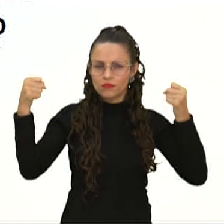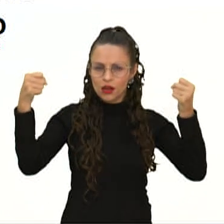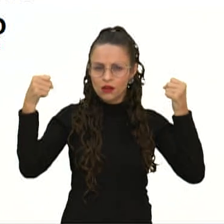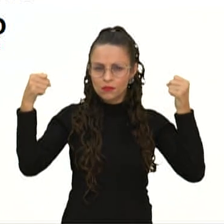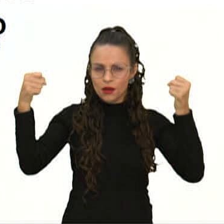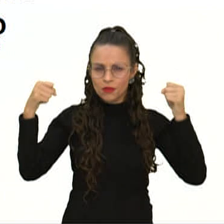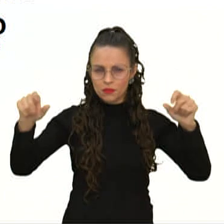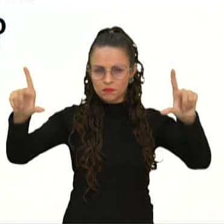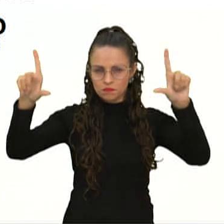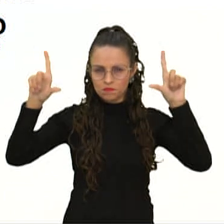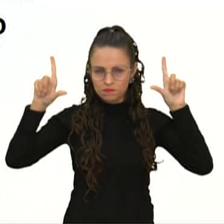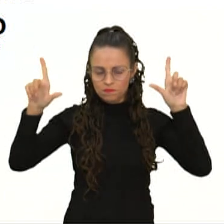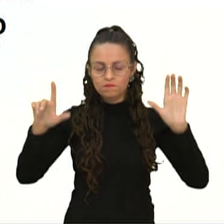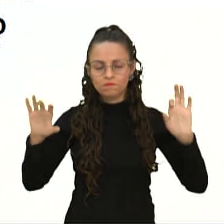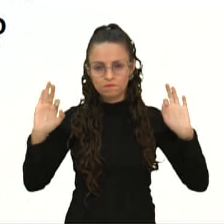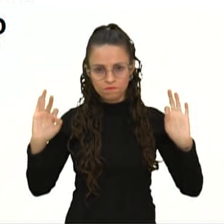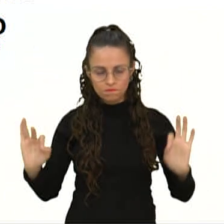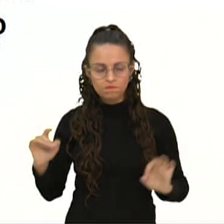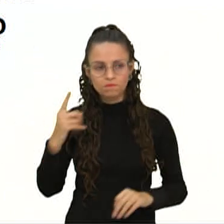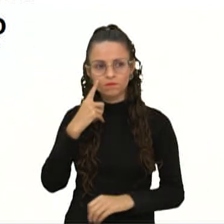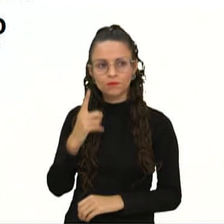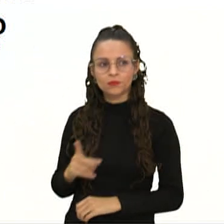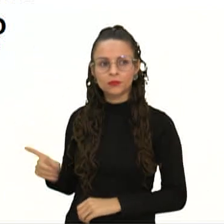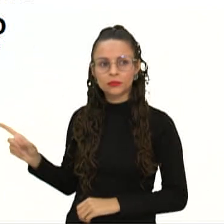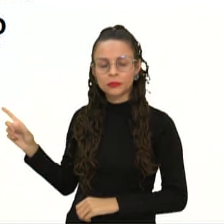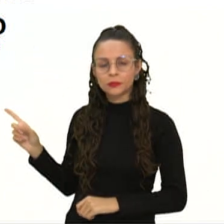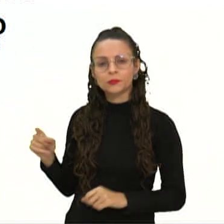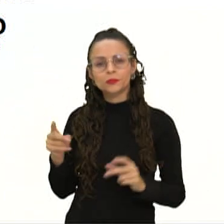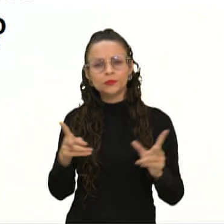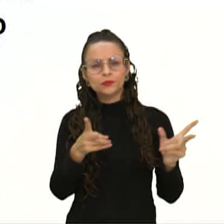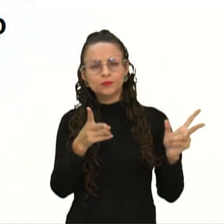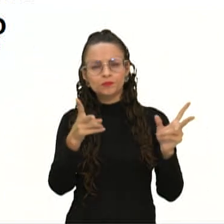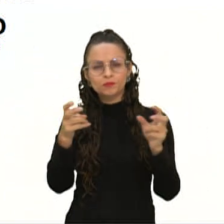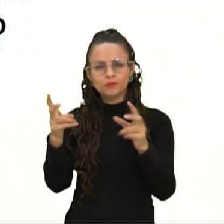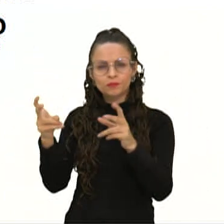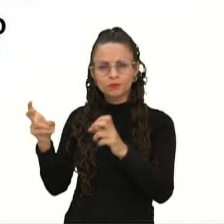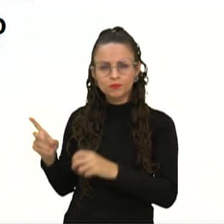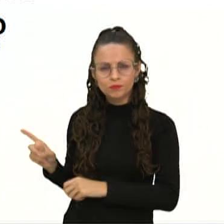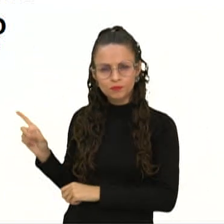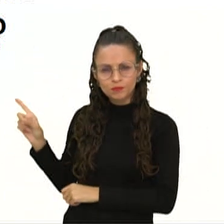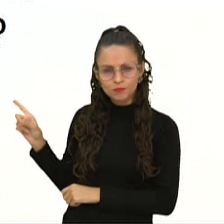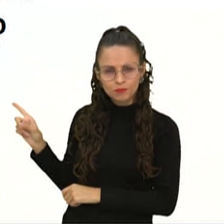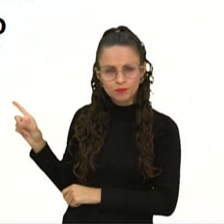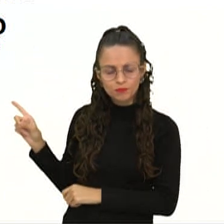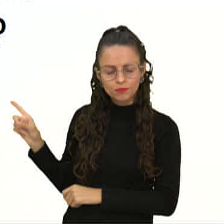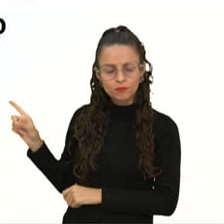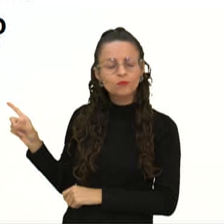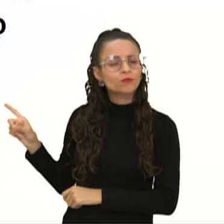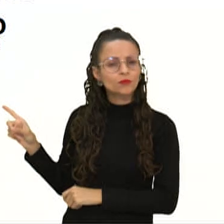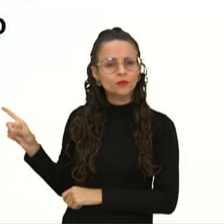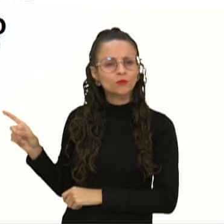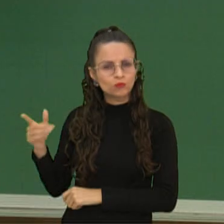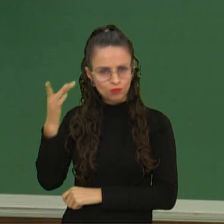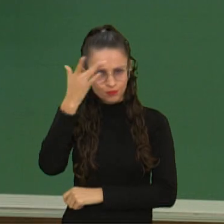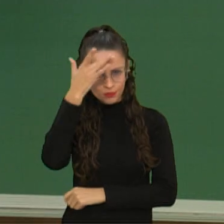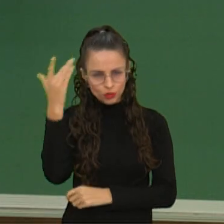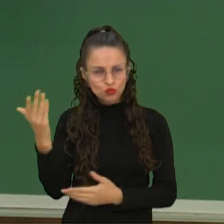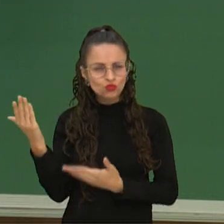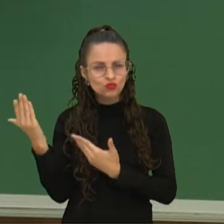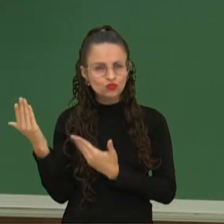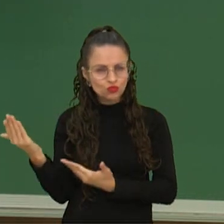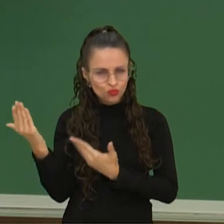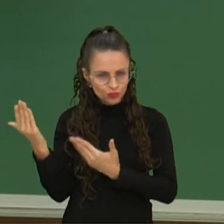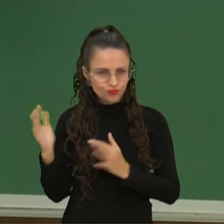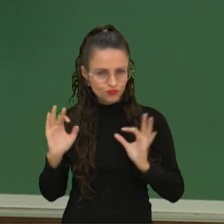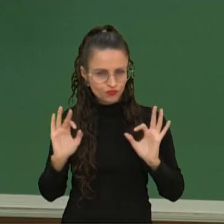aqui. Então aqui nós temos, e a gente pode observar que, pelo menos na nossa imagem aqui, são pessoas jovens,